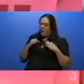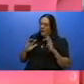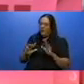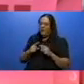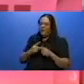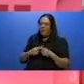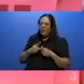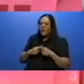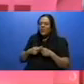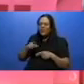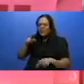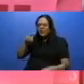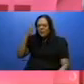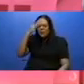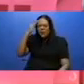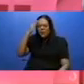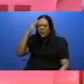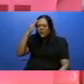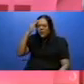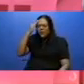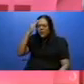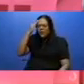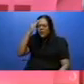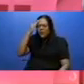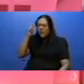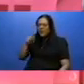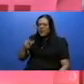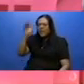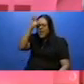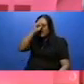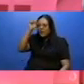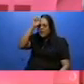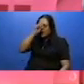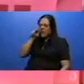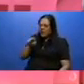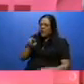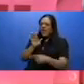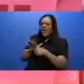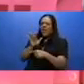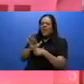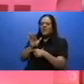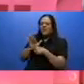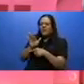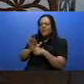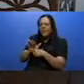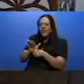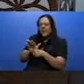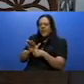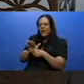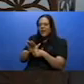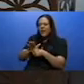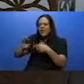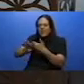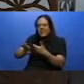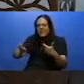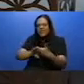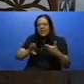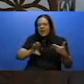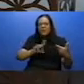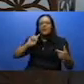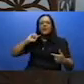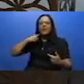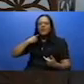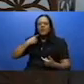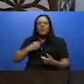Já pensou, Dudu? Você viu, então, que você pode contribuir fazendo várias coisas com o seu lixo?